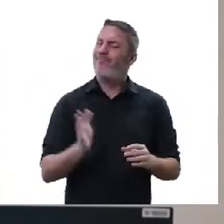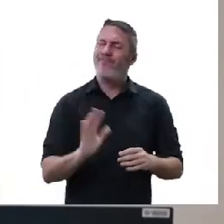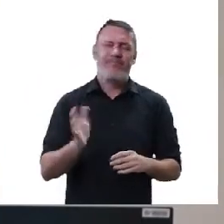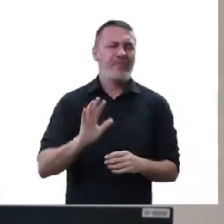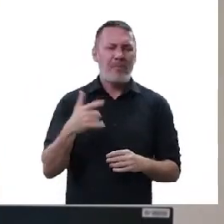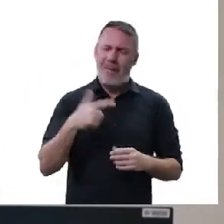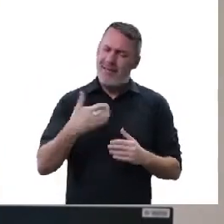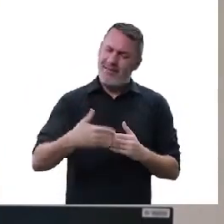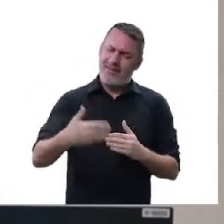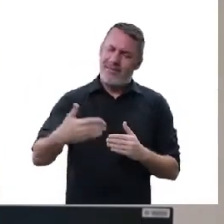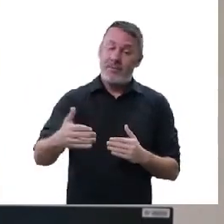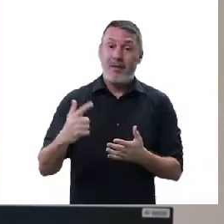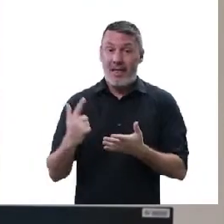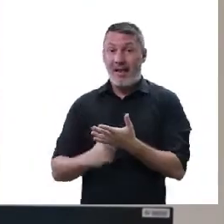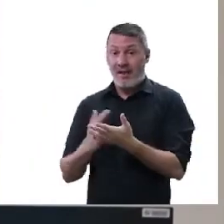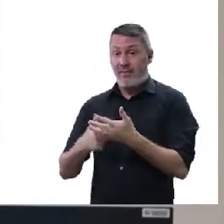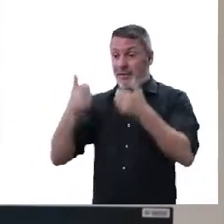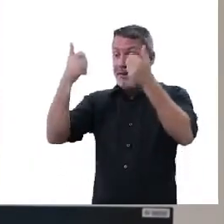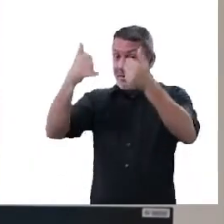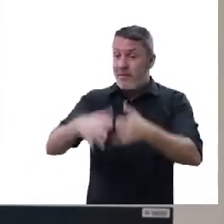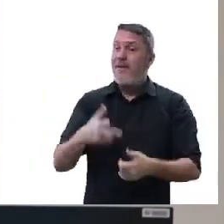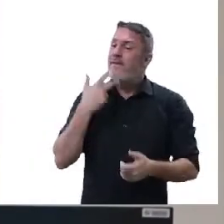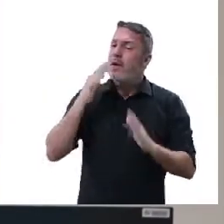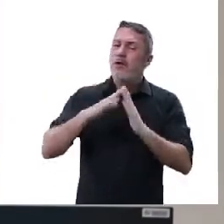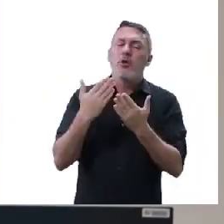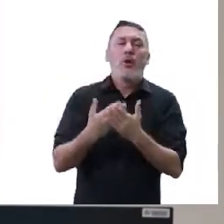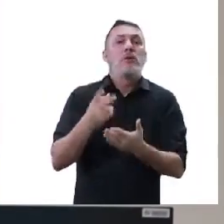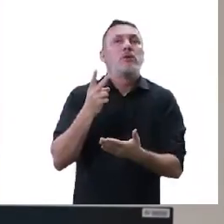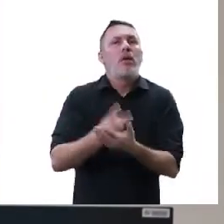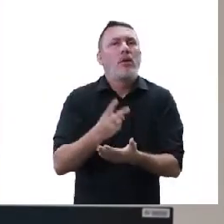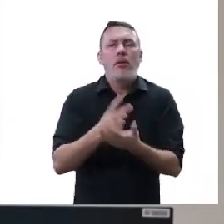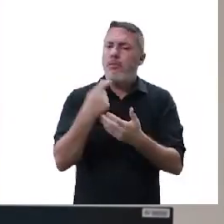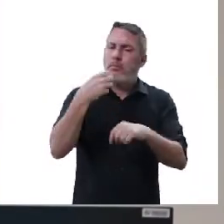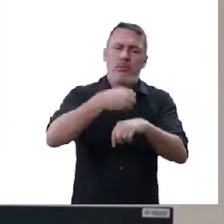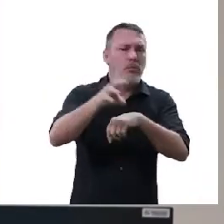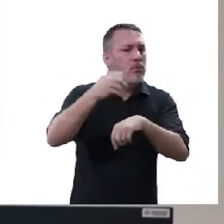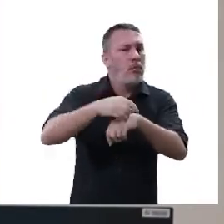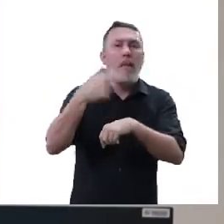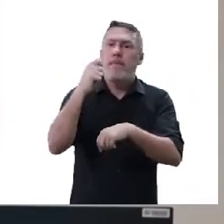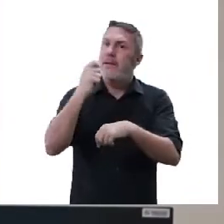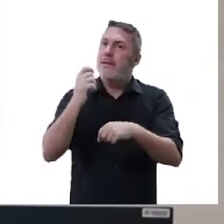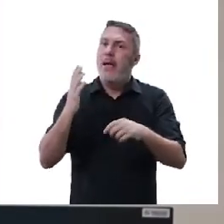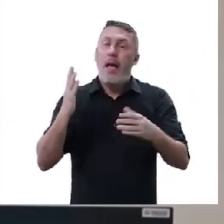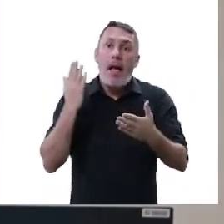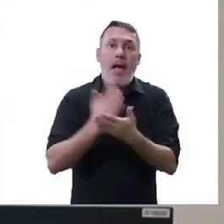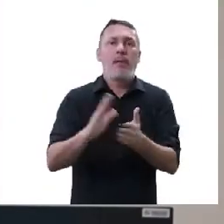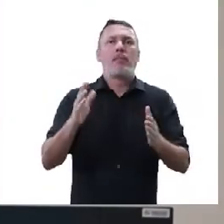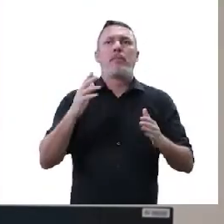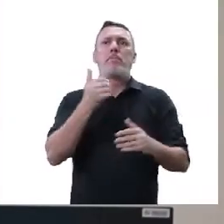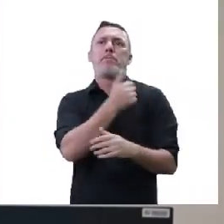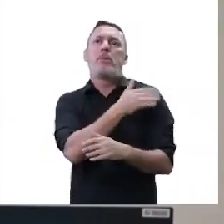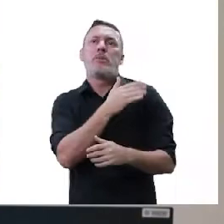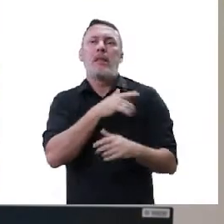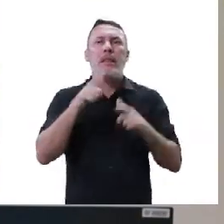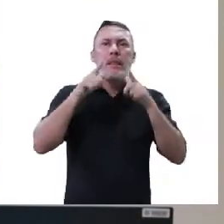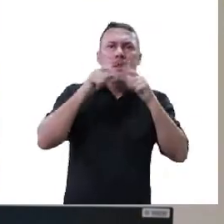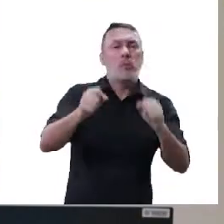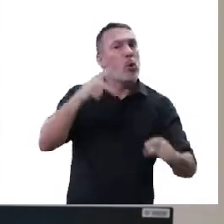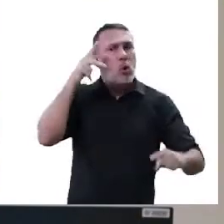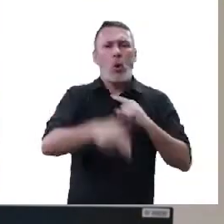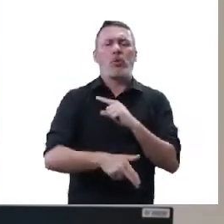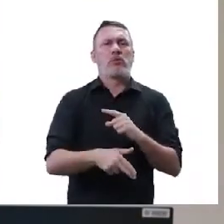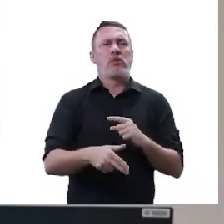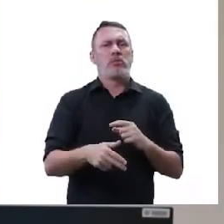isso que acontece, mas o livro, ele fala isso, que as escolas precisam a todo momento tentar derrubar o preconceito linguístico. Nós já temos